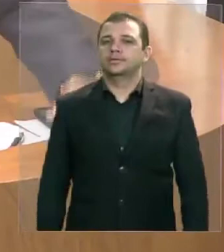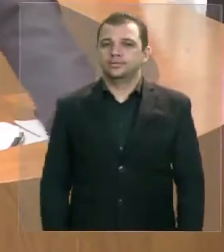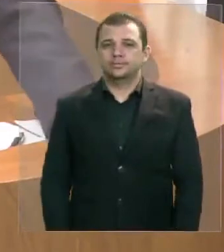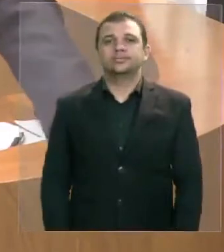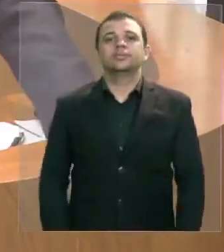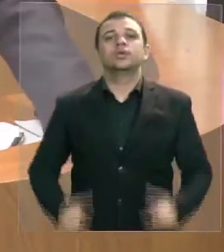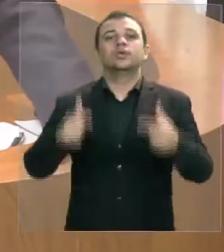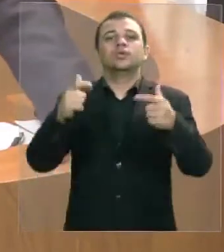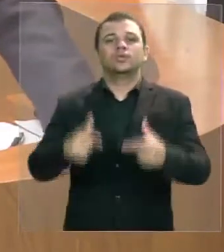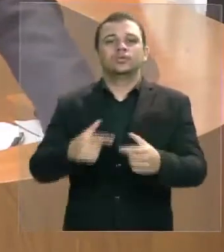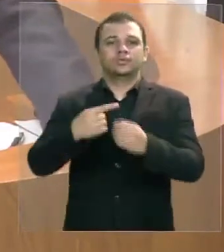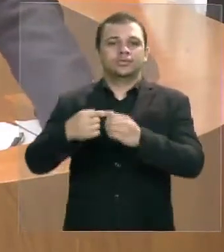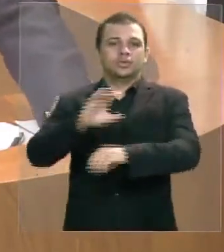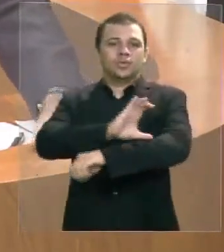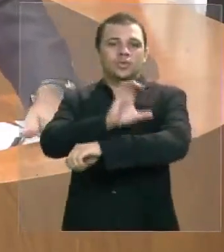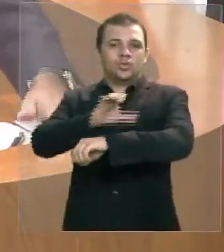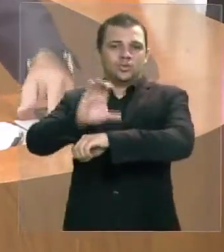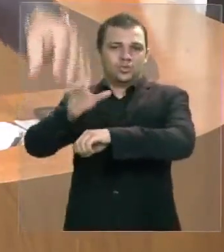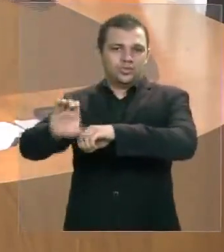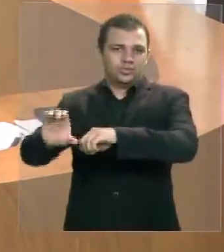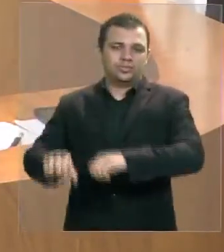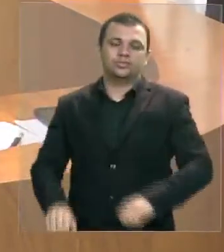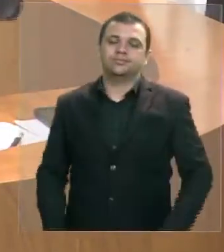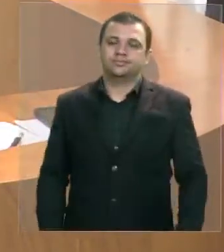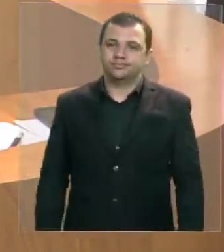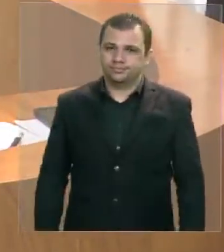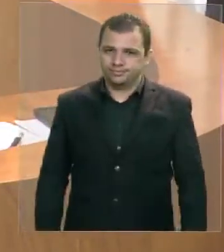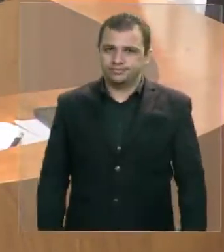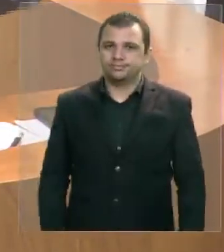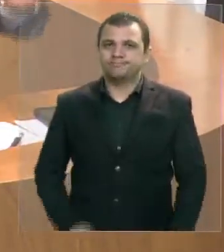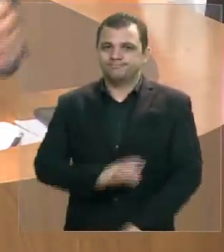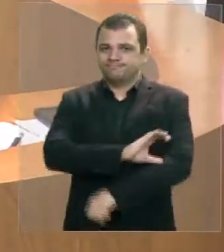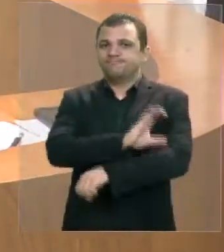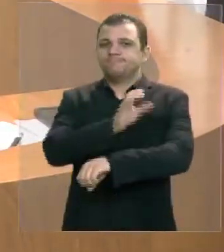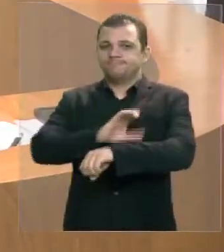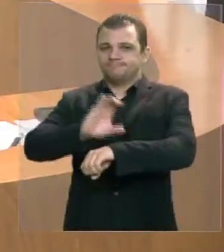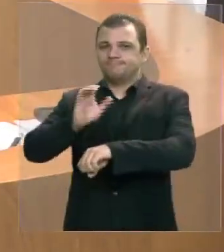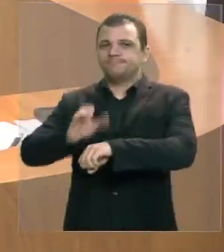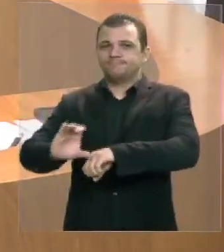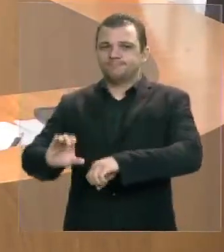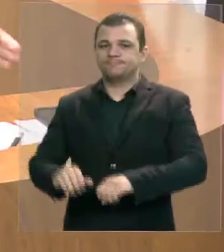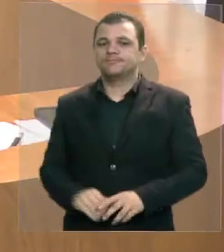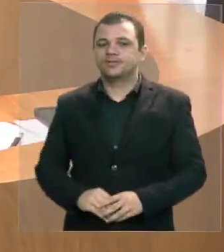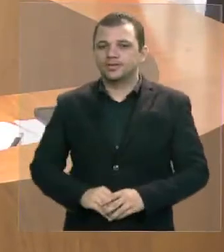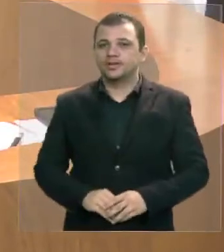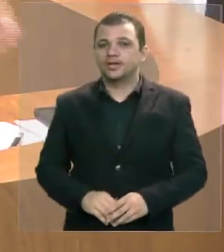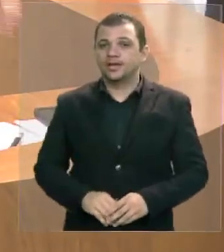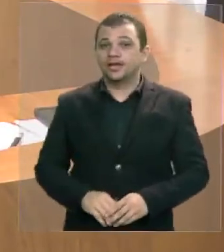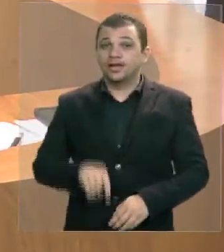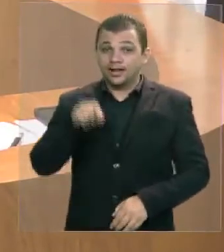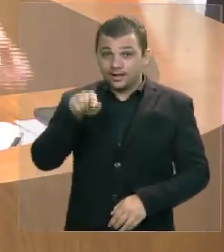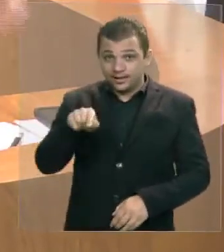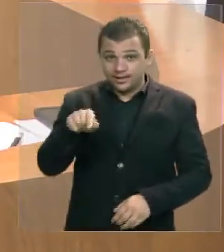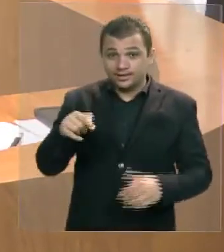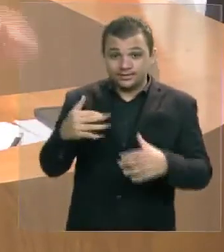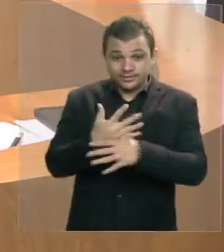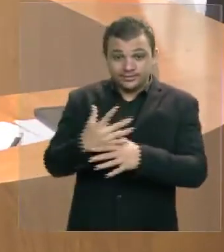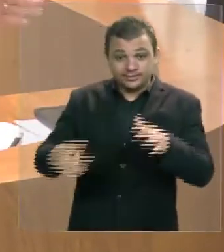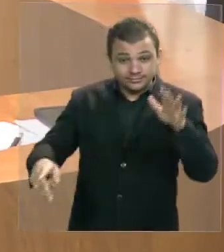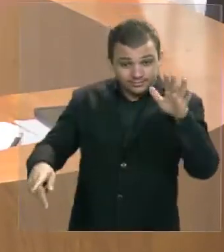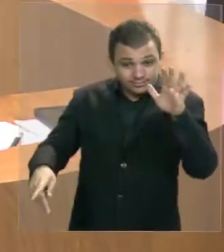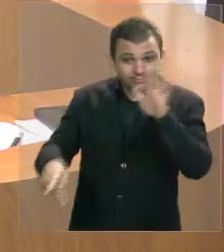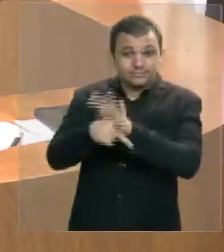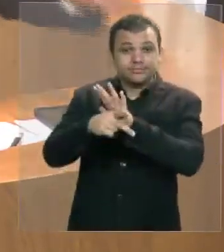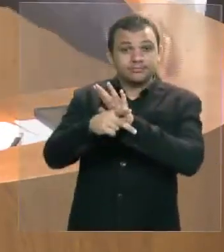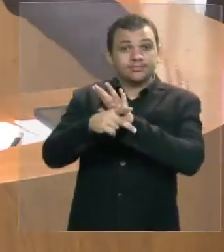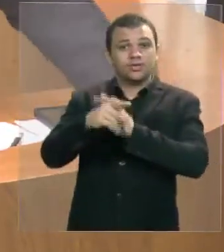Colinas. Presidente Humberto, Colinas. A cidade do todo-poderoso do governo do